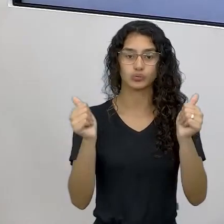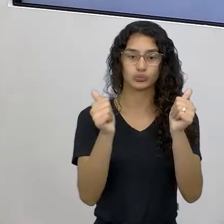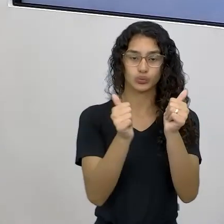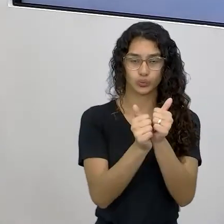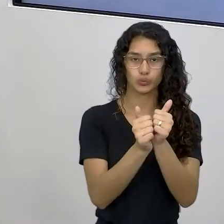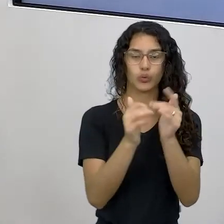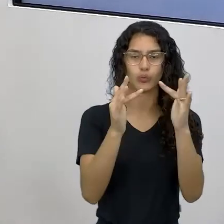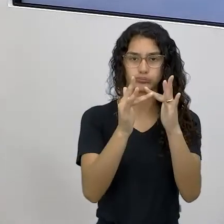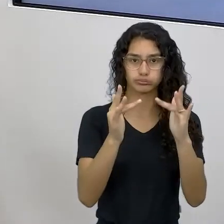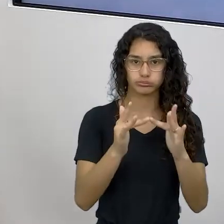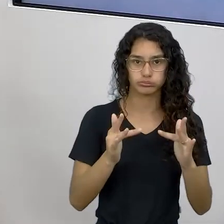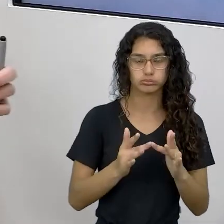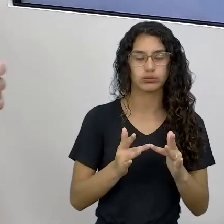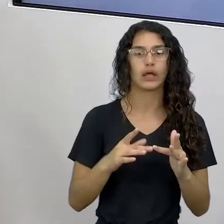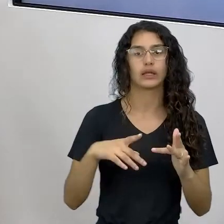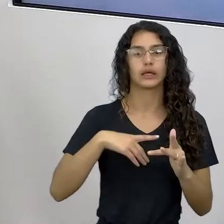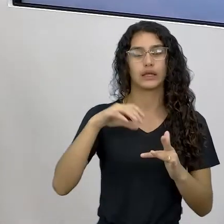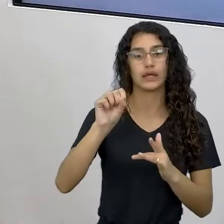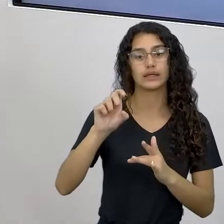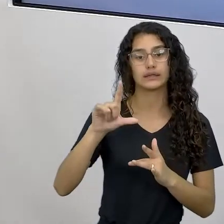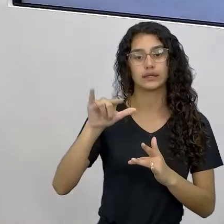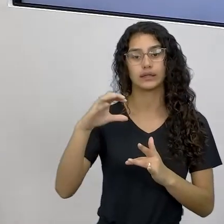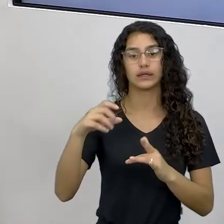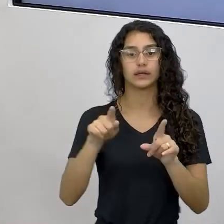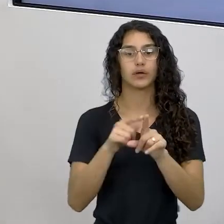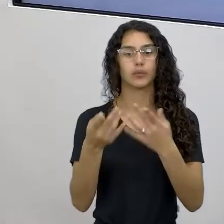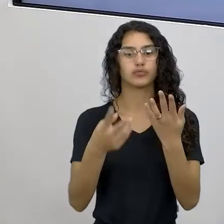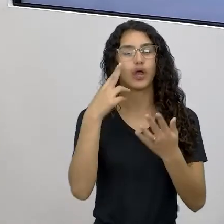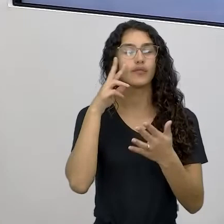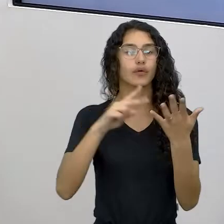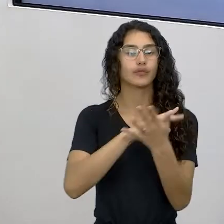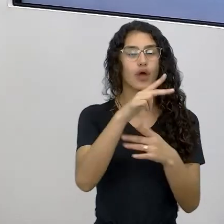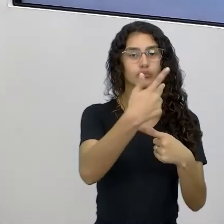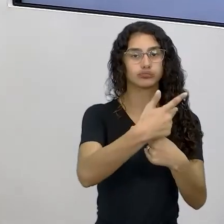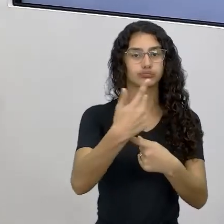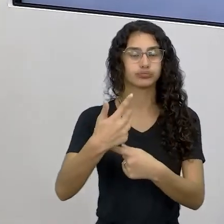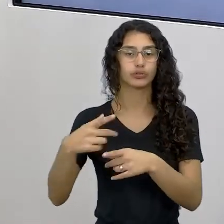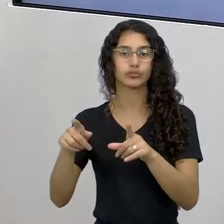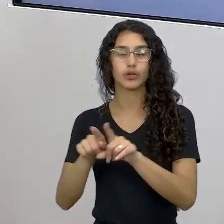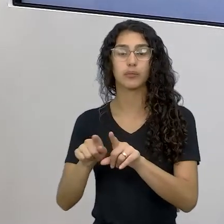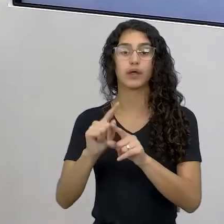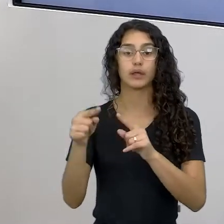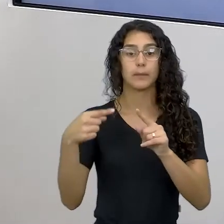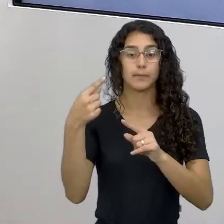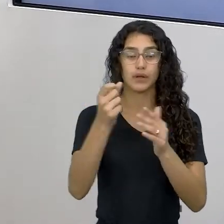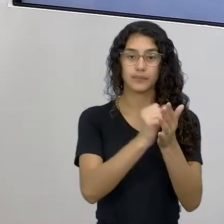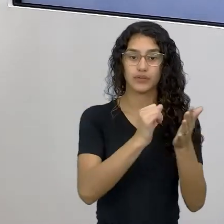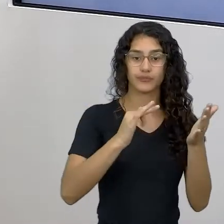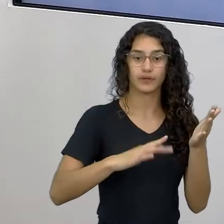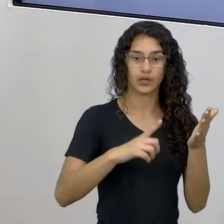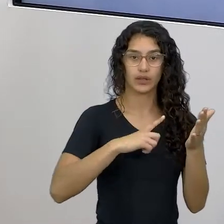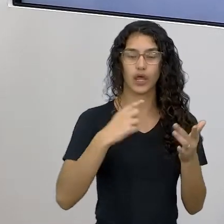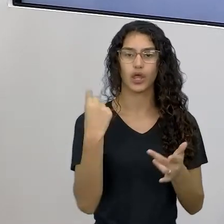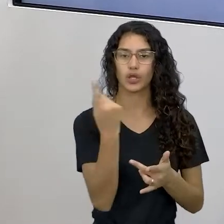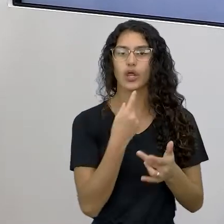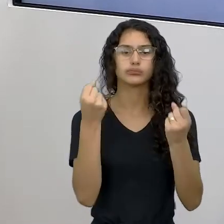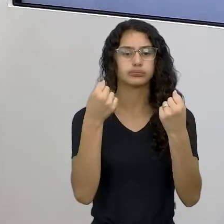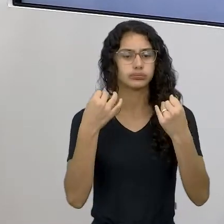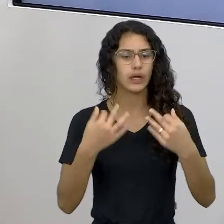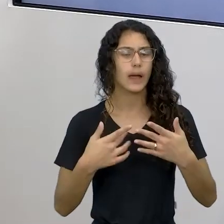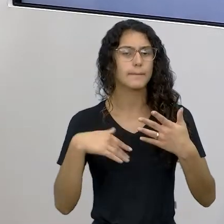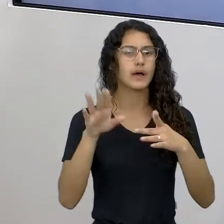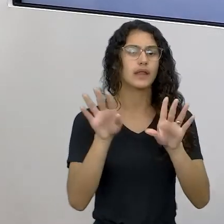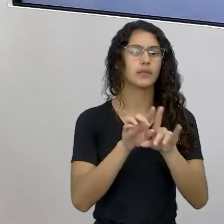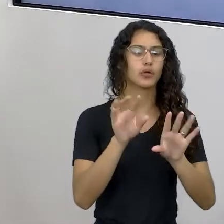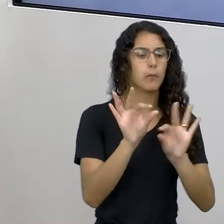totalmente ligado à taxa Selic, como a gente já viu aí em alguns outros vídeos. E aí nas próximas atividades nós vamos falar bastante de